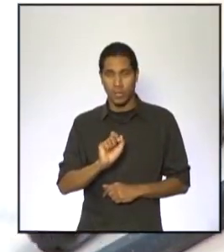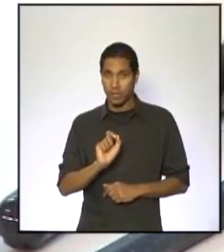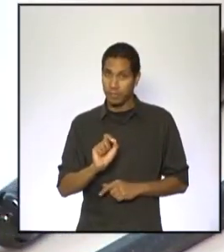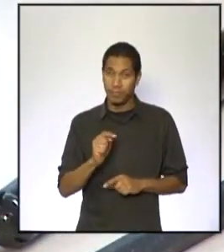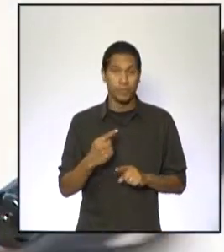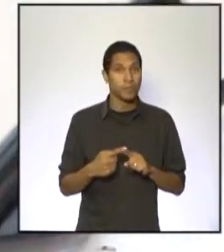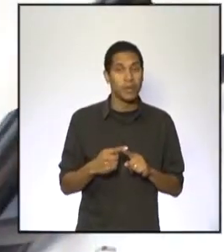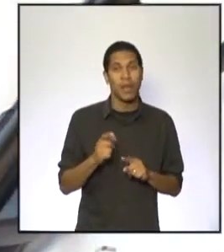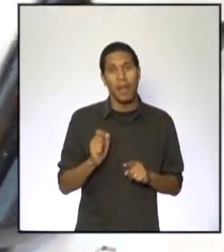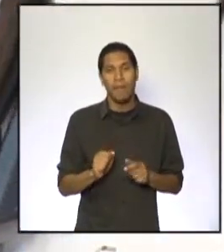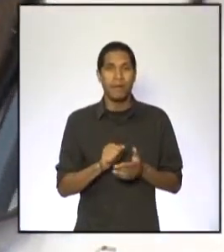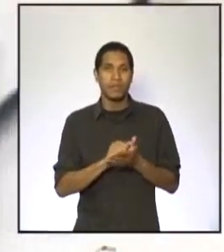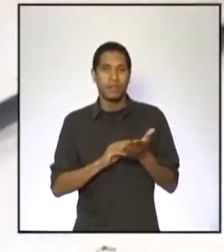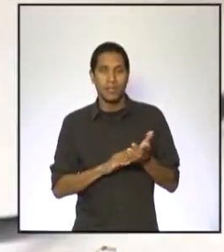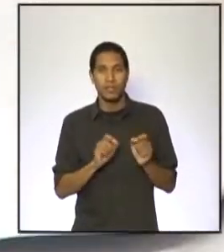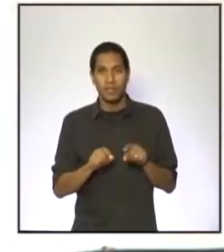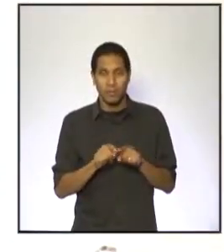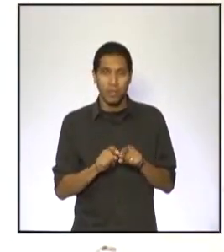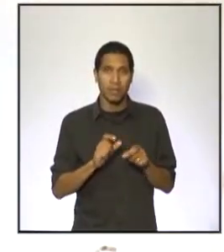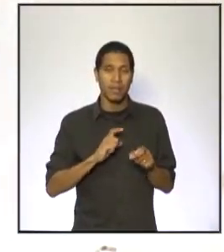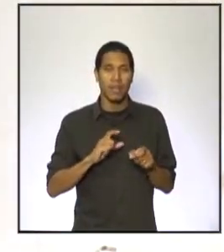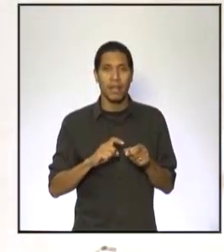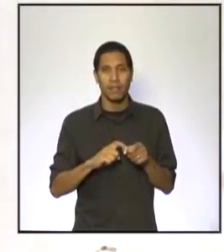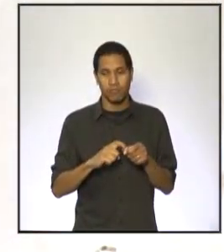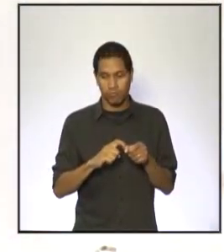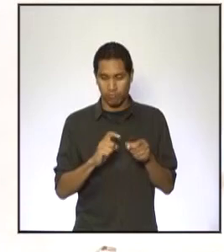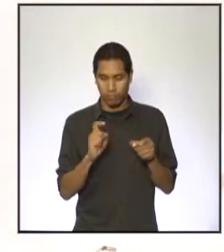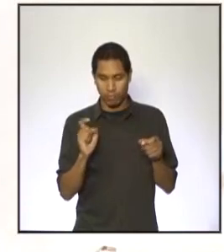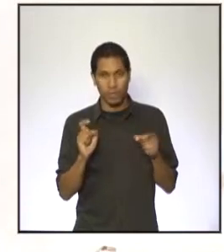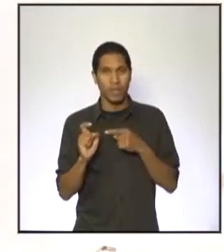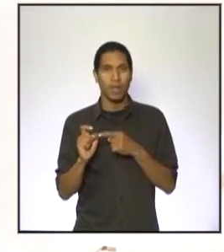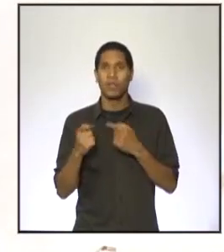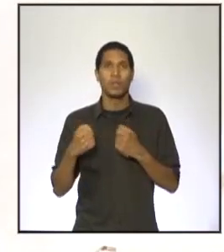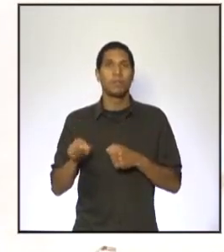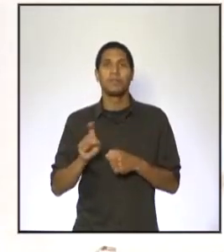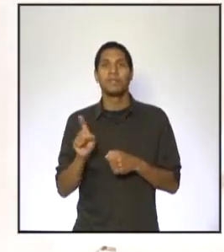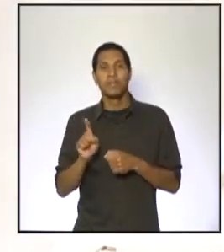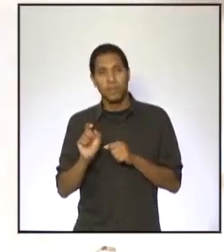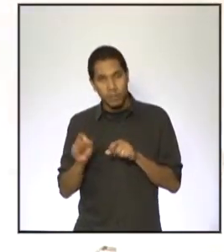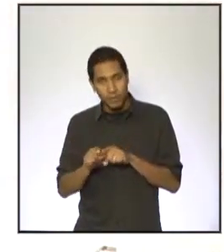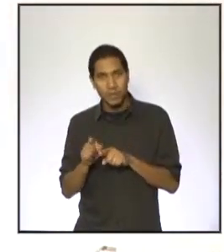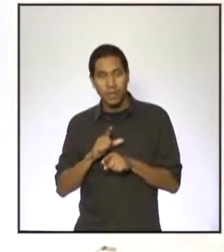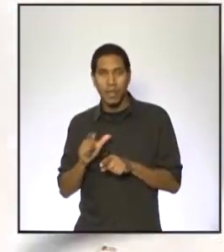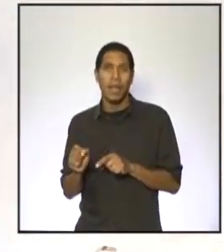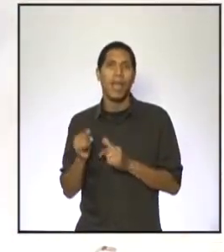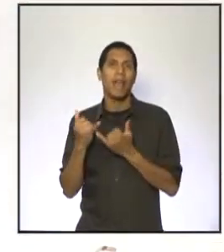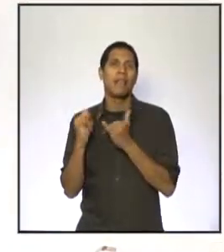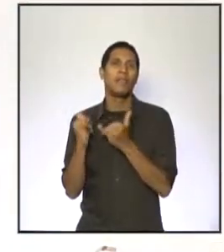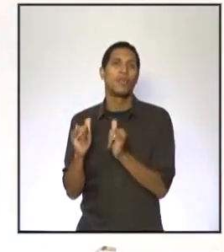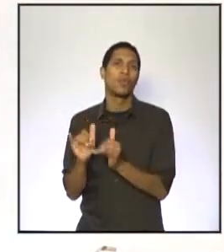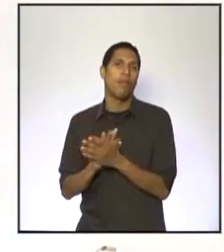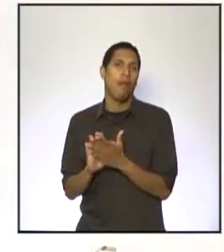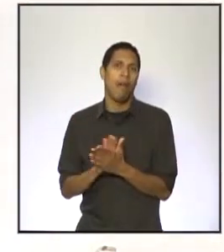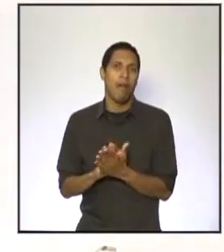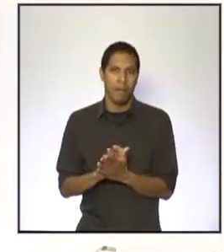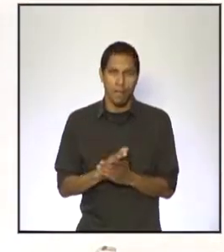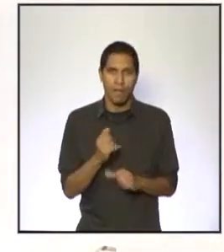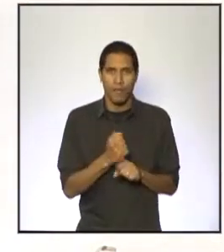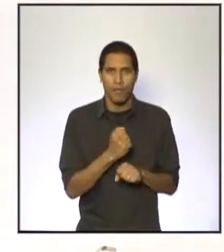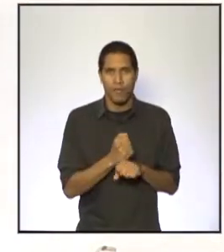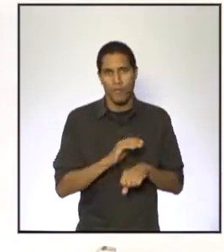atividade desplugada? É aquela que a gente não precisa da utilização, então, de nenhum aparelho para que a gente possa